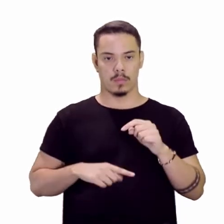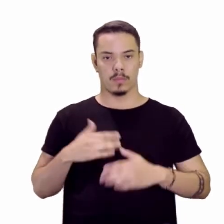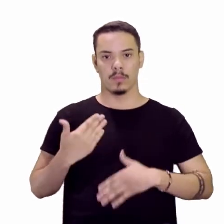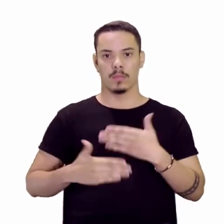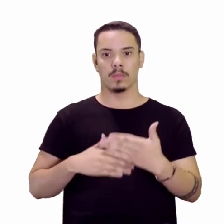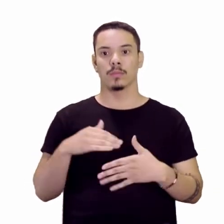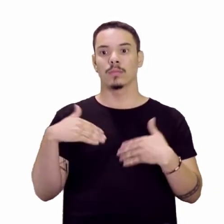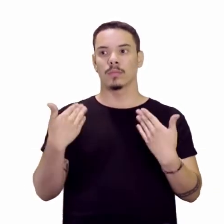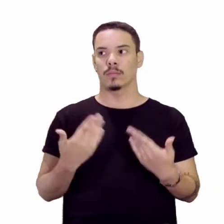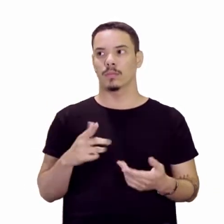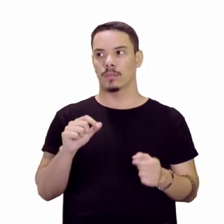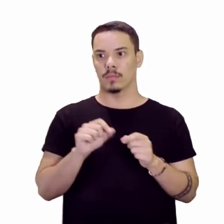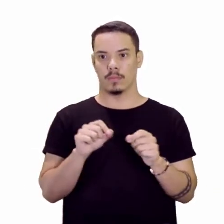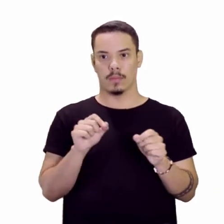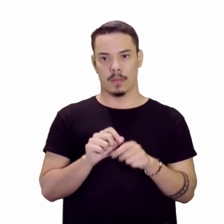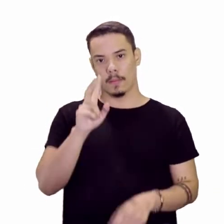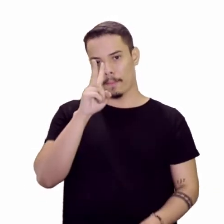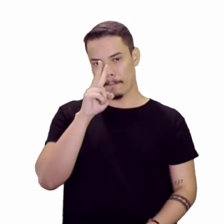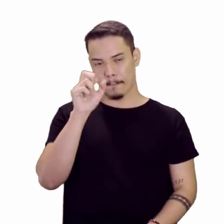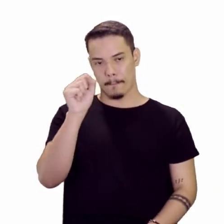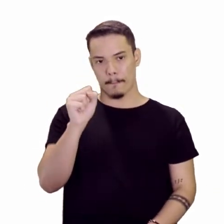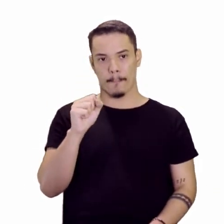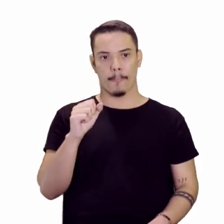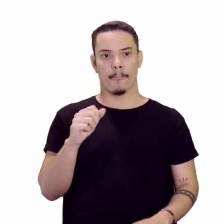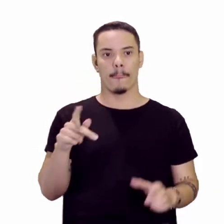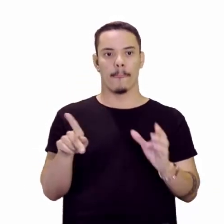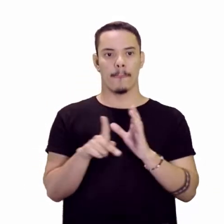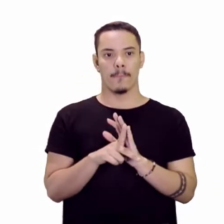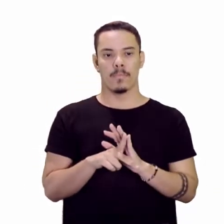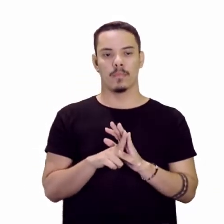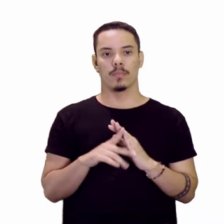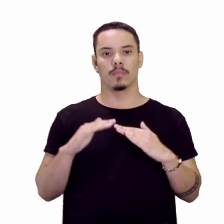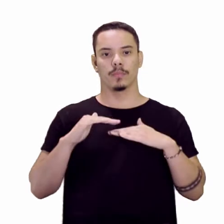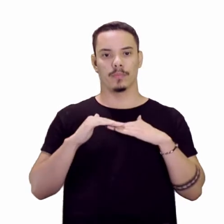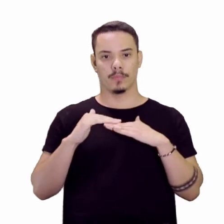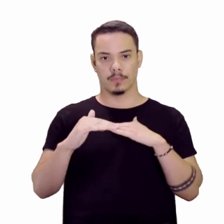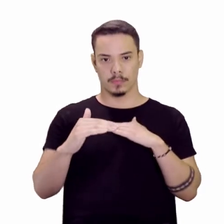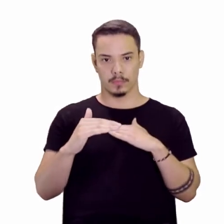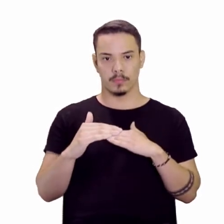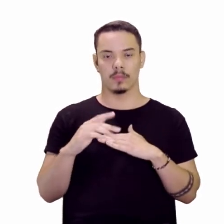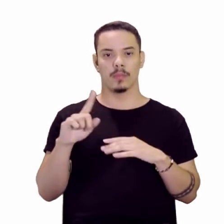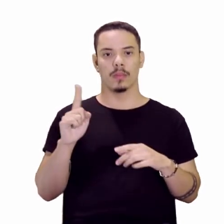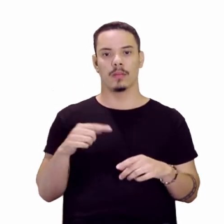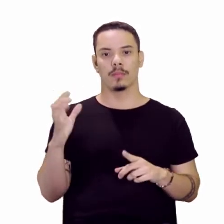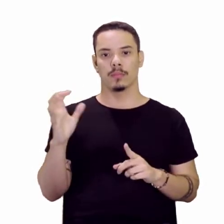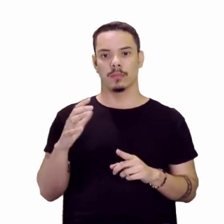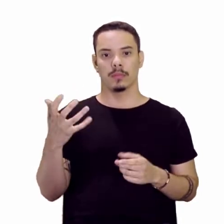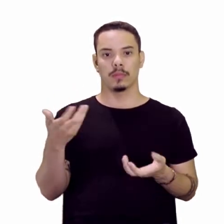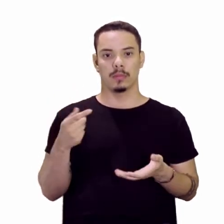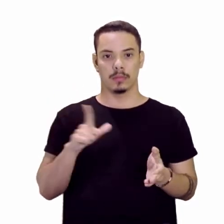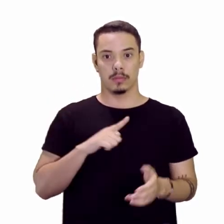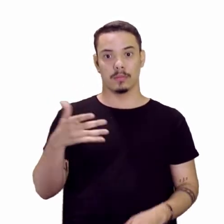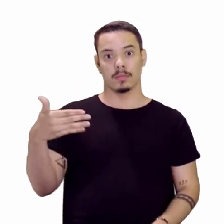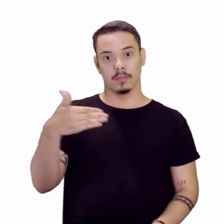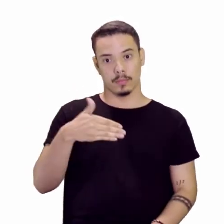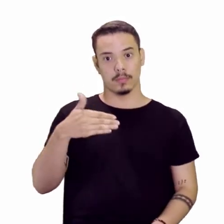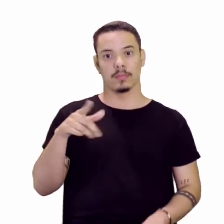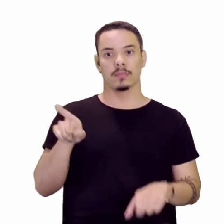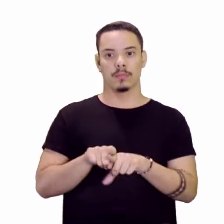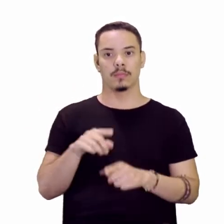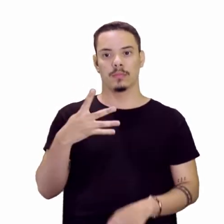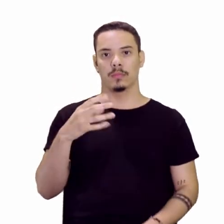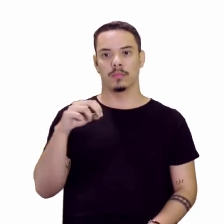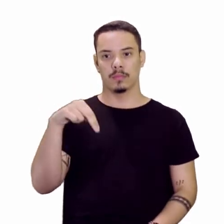quando aplicada a ele uma força horizontal com intensidade igual a 40 newtons por um percurso de